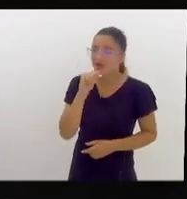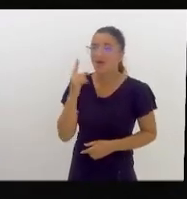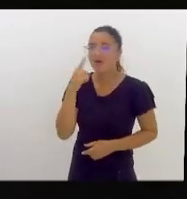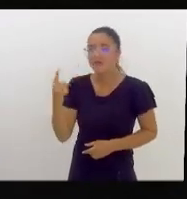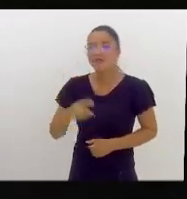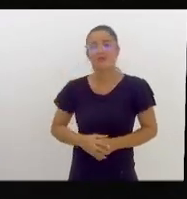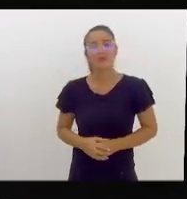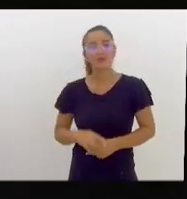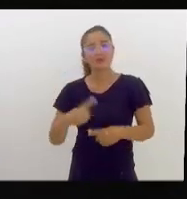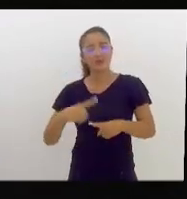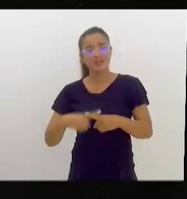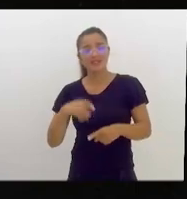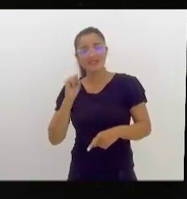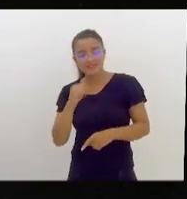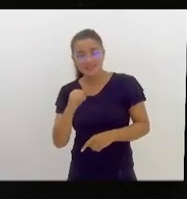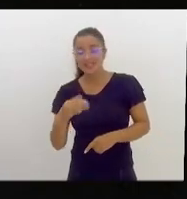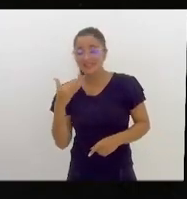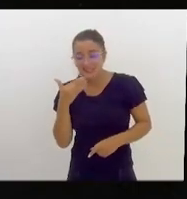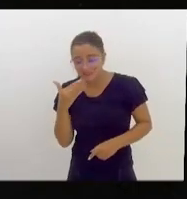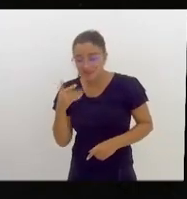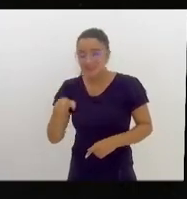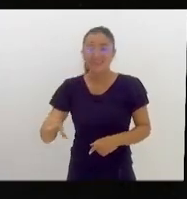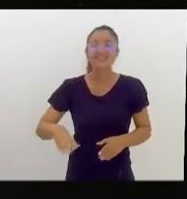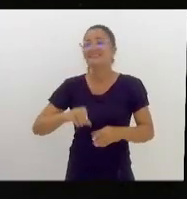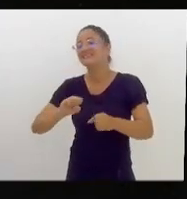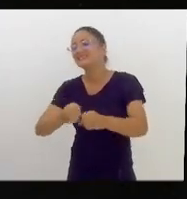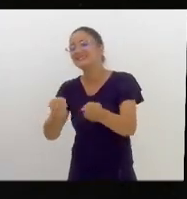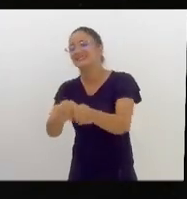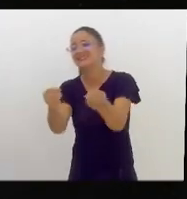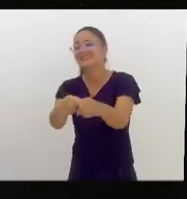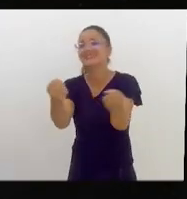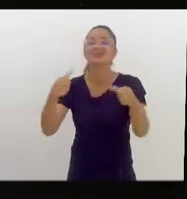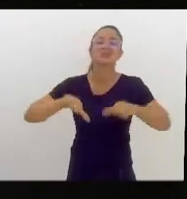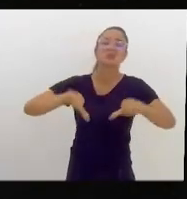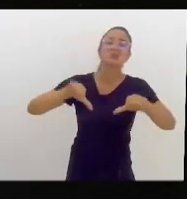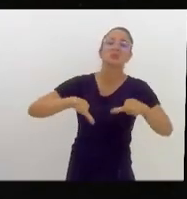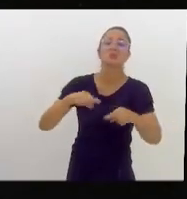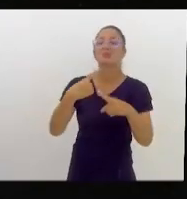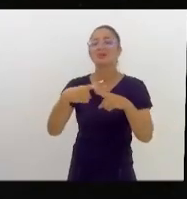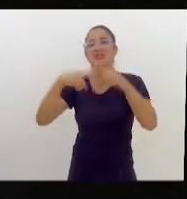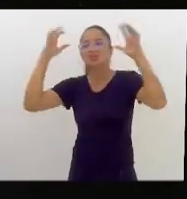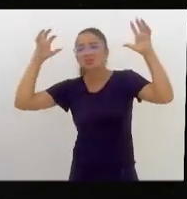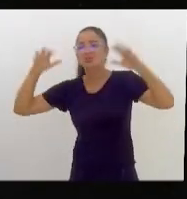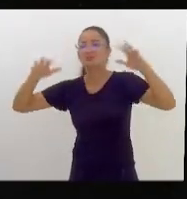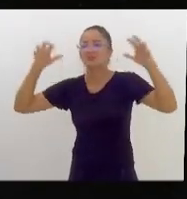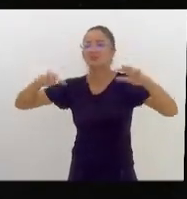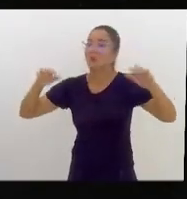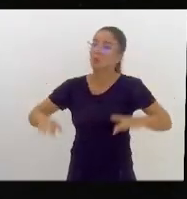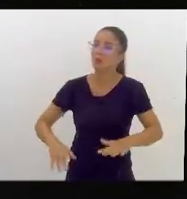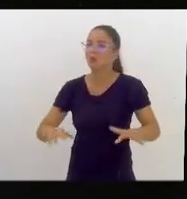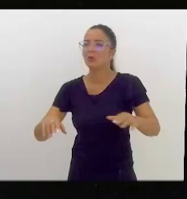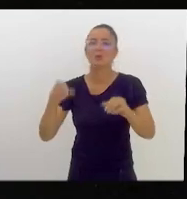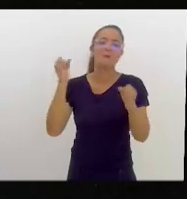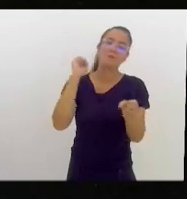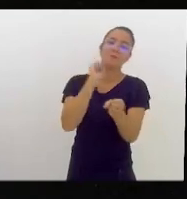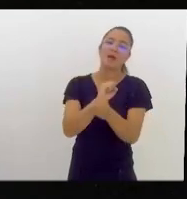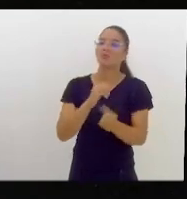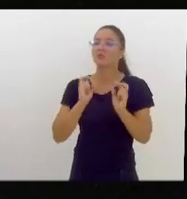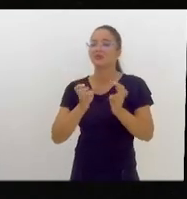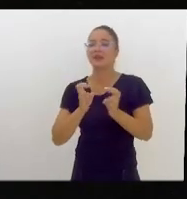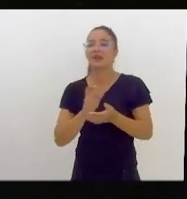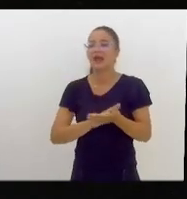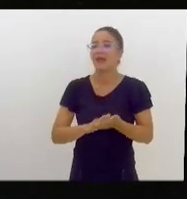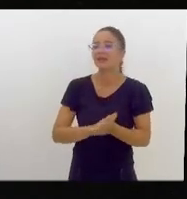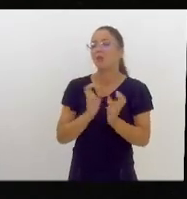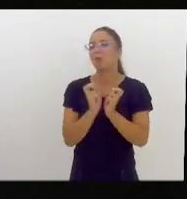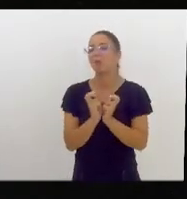Os dormentes e os trilhos, e a composição vai parar, que acontece muito. Tempestade, a composição para o sistema como um todo. Então, nós não